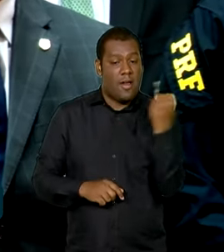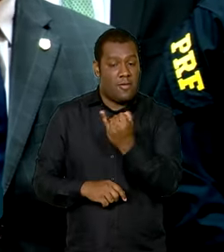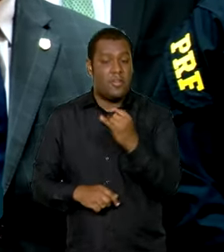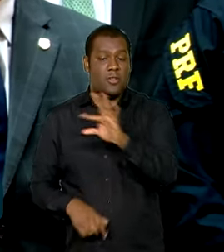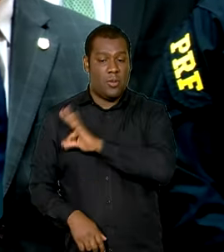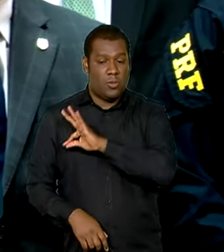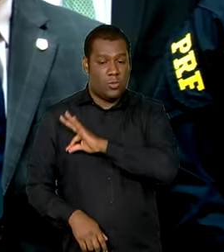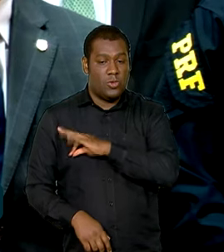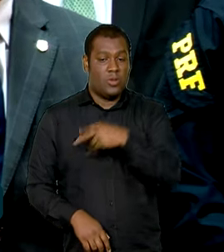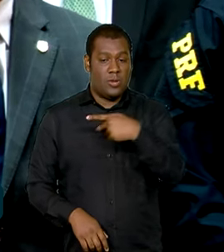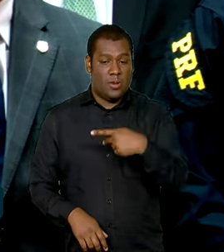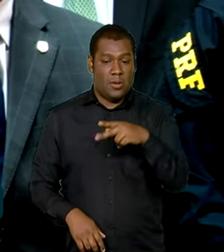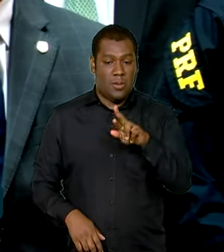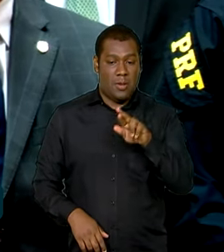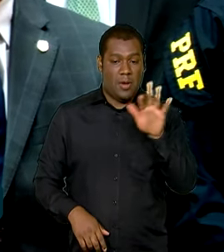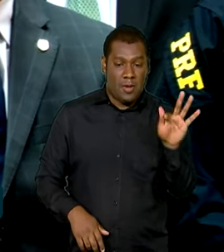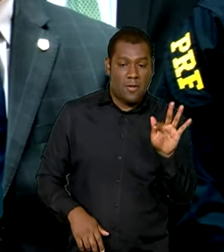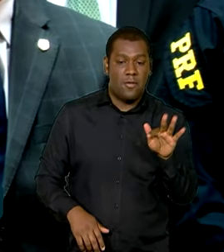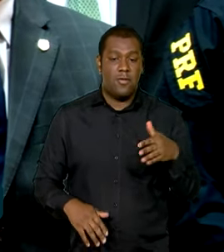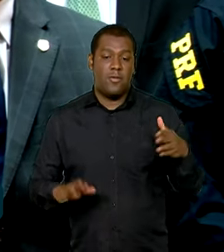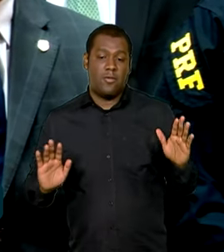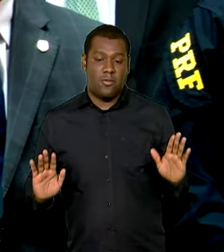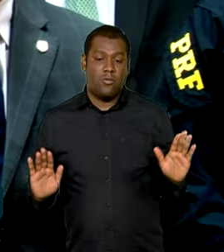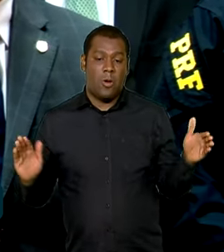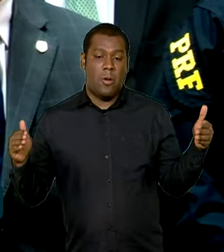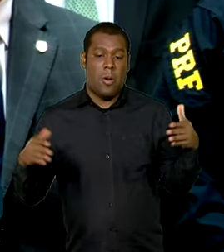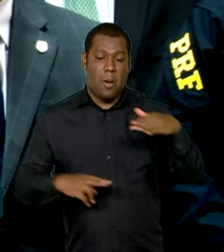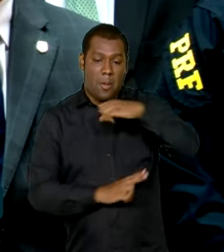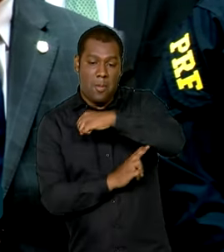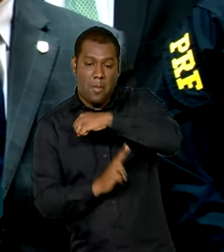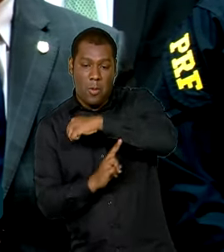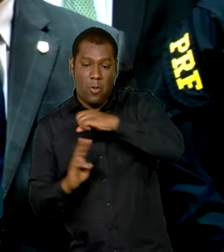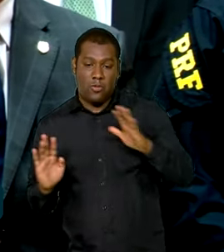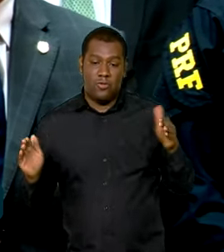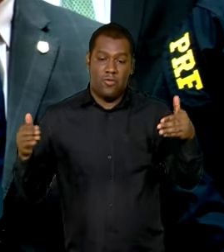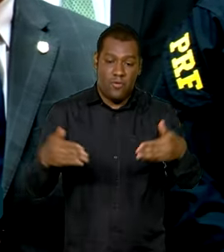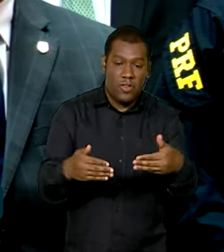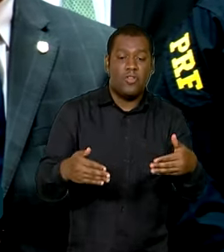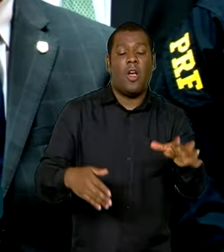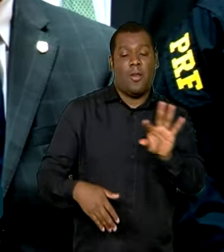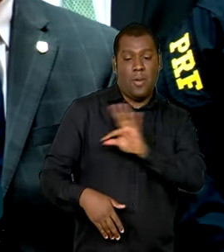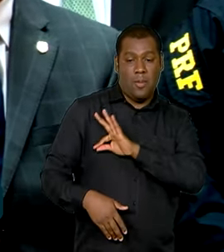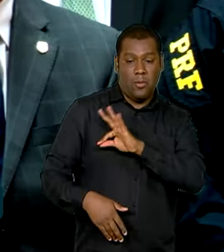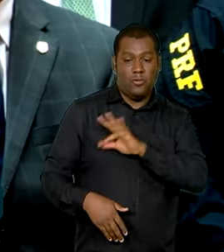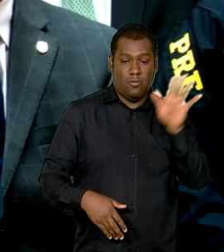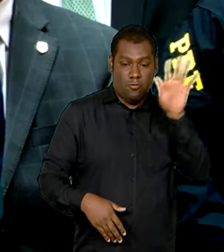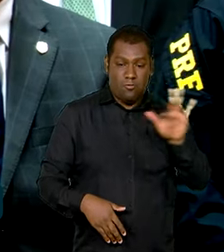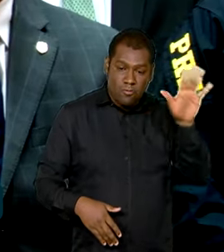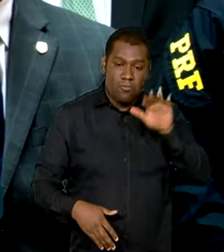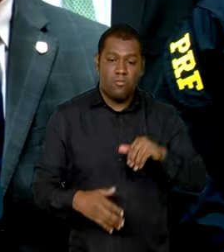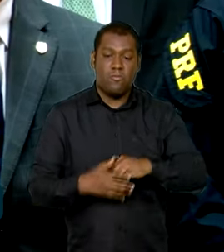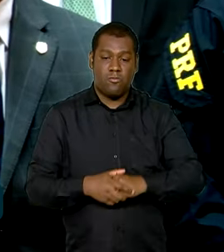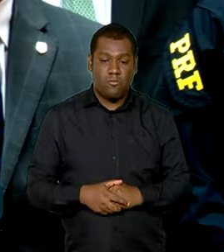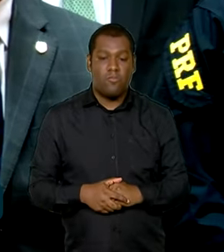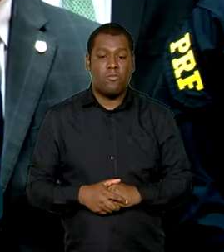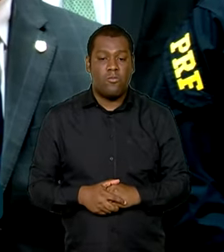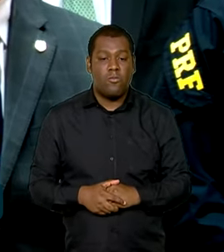federal e de outro lado e a polícia federal e nesta abordagem